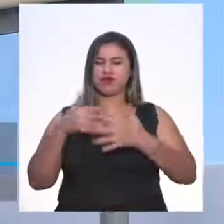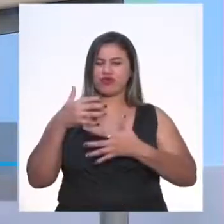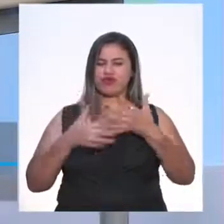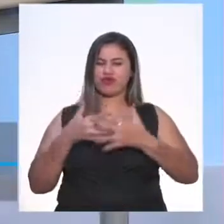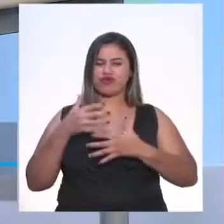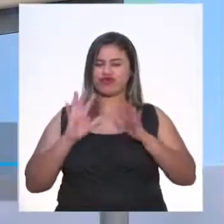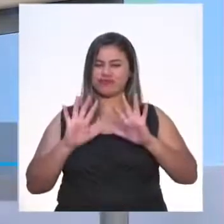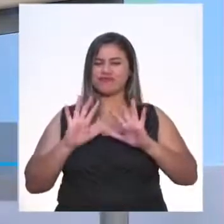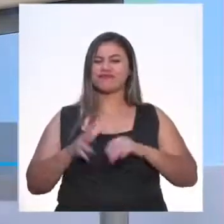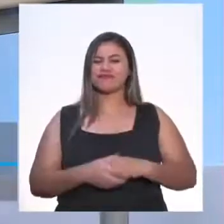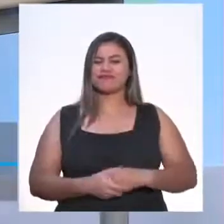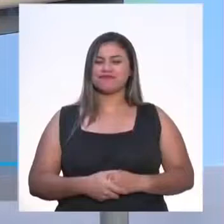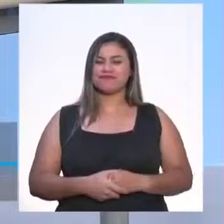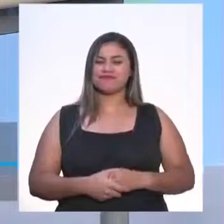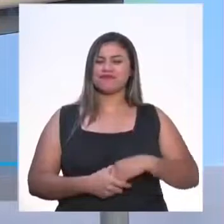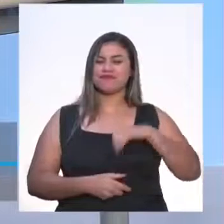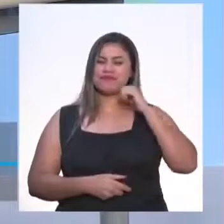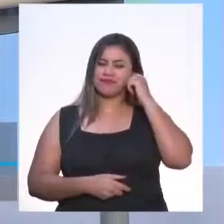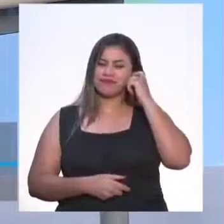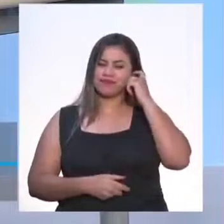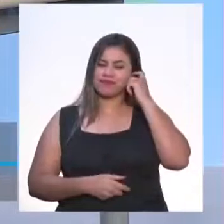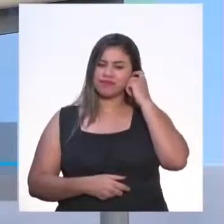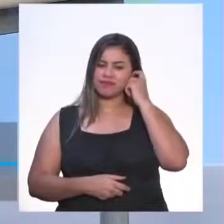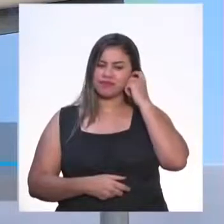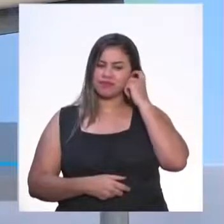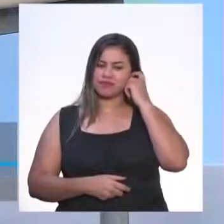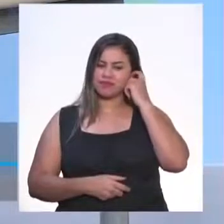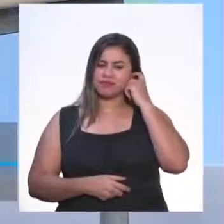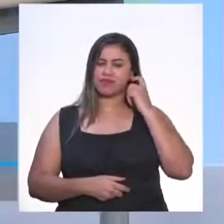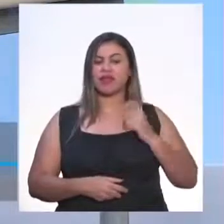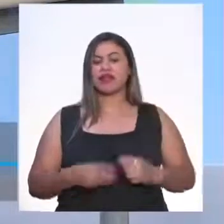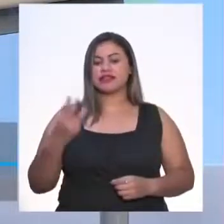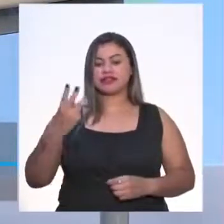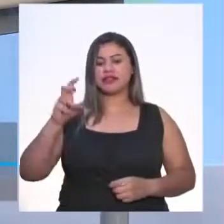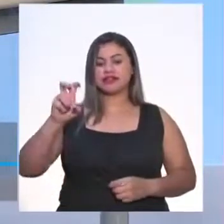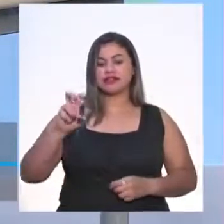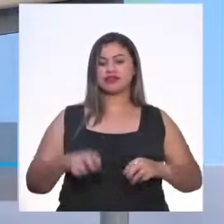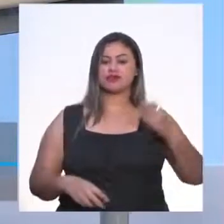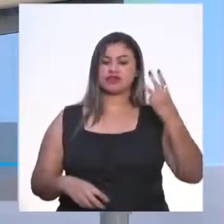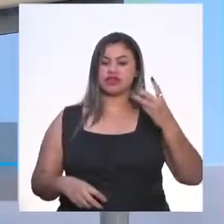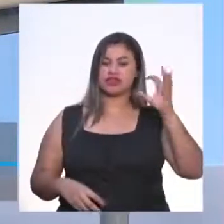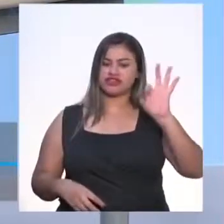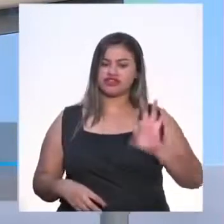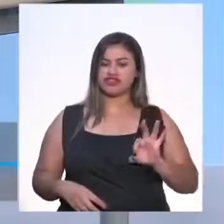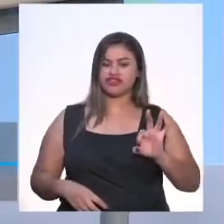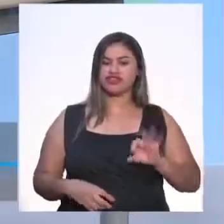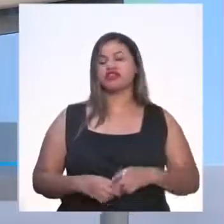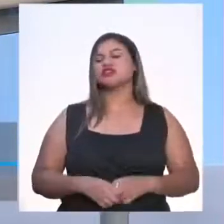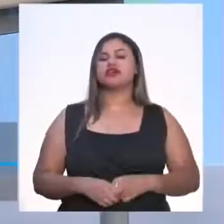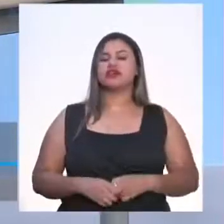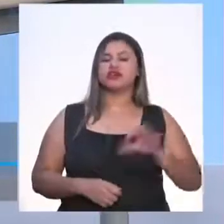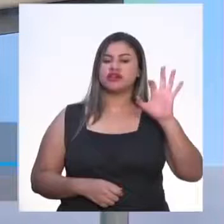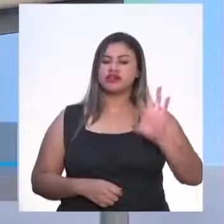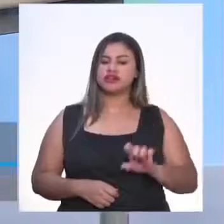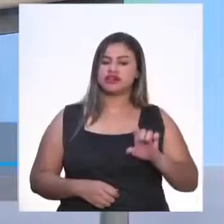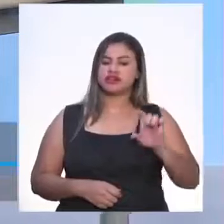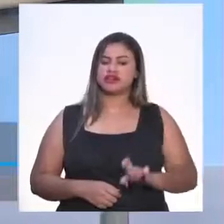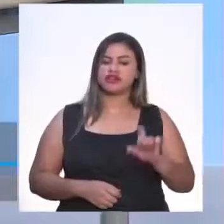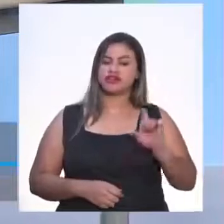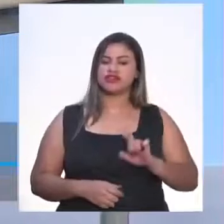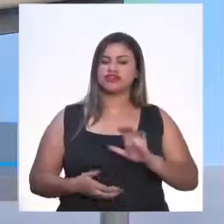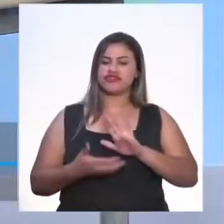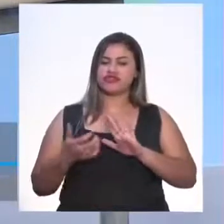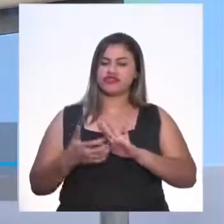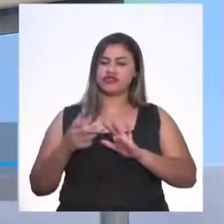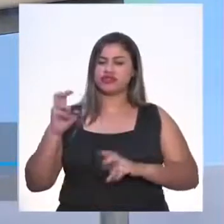era desse lado. Então, essa é a ideia aqui, ó. 3, 5 e o 3x. Eu tiro um 5 de cada lado, tirei.